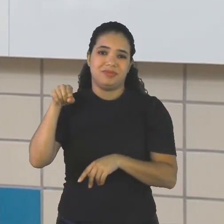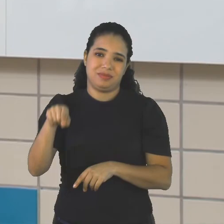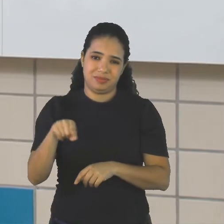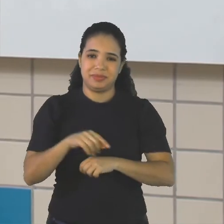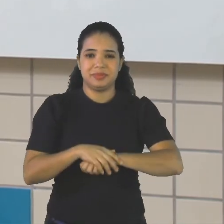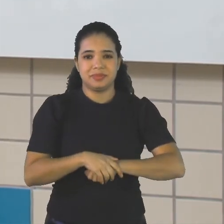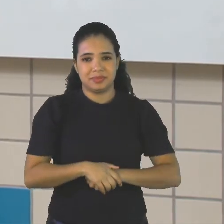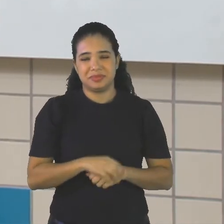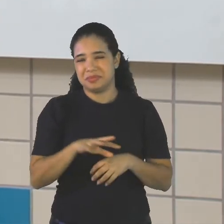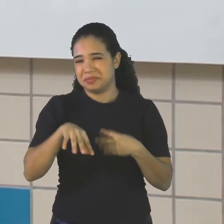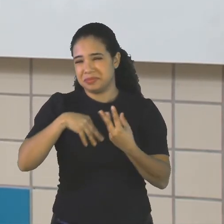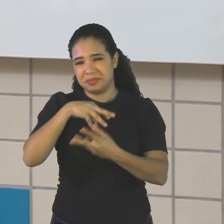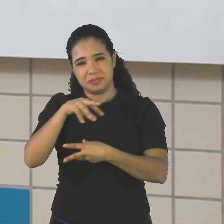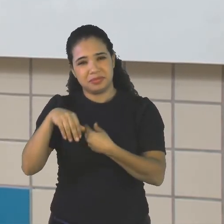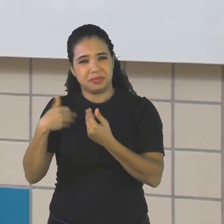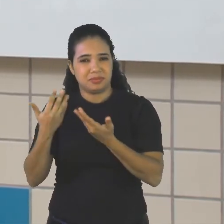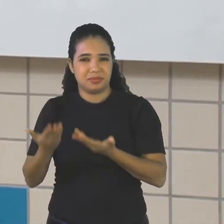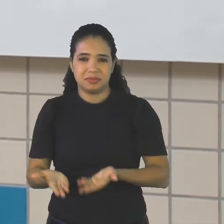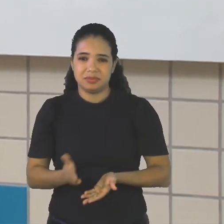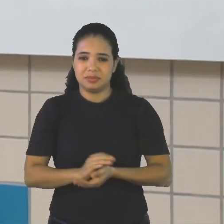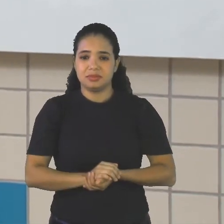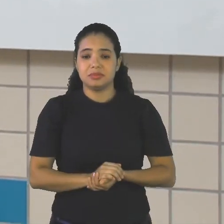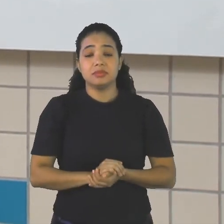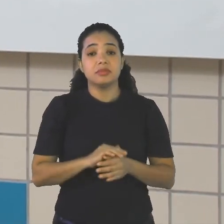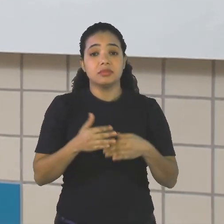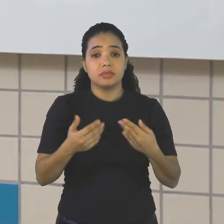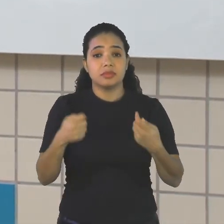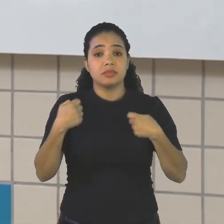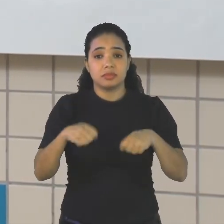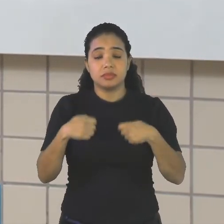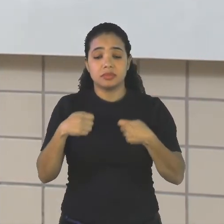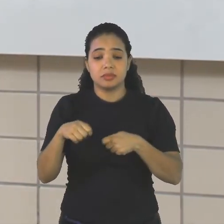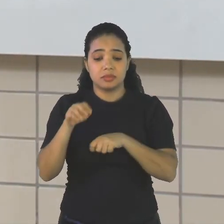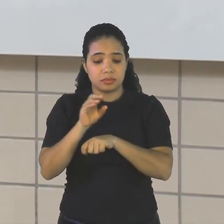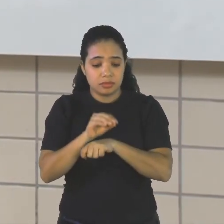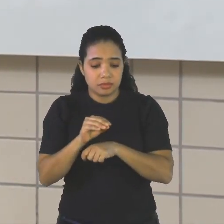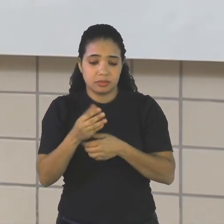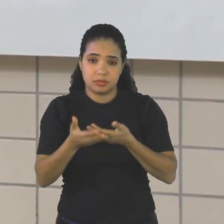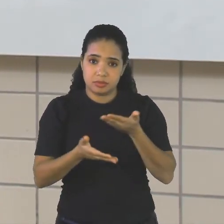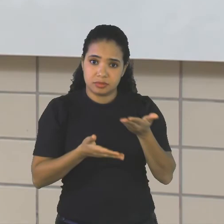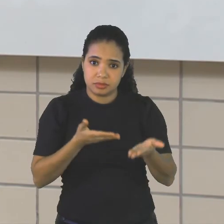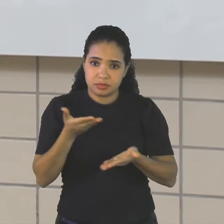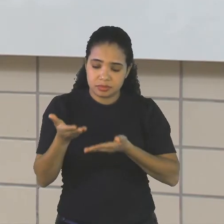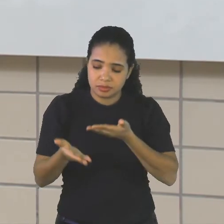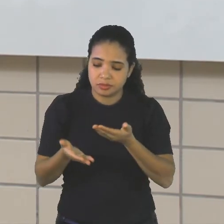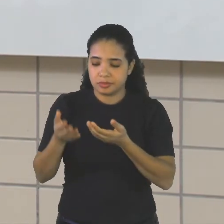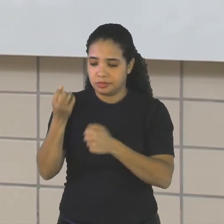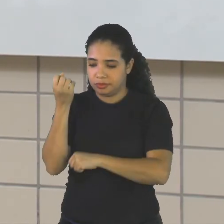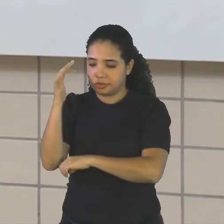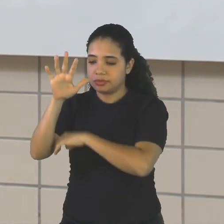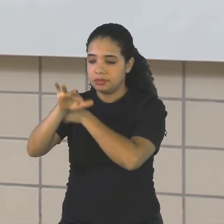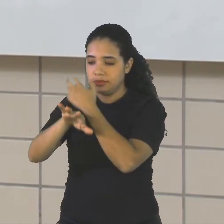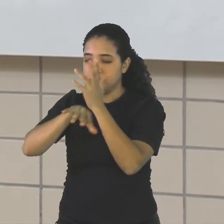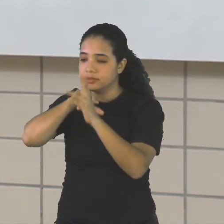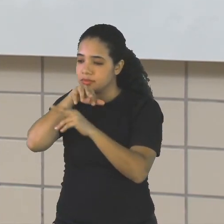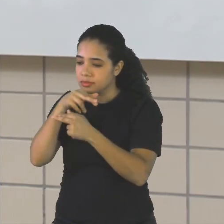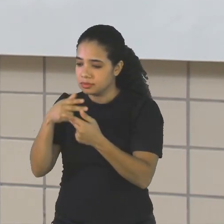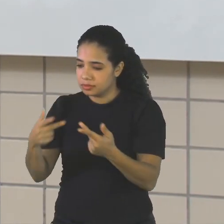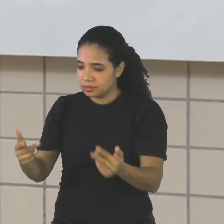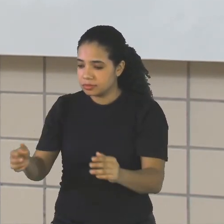Tudo vira uma bagunça, tá? Então a gente tem sempre que manter a conservação e organizar,